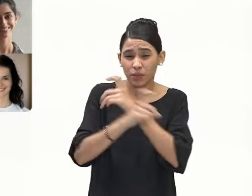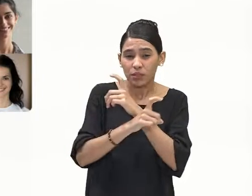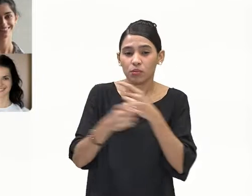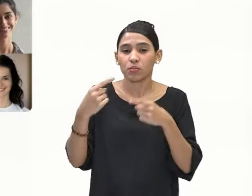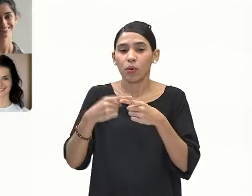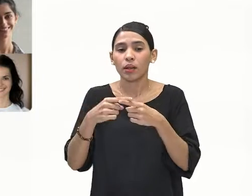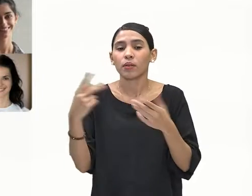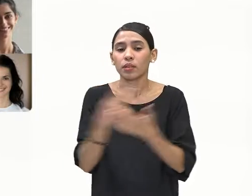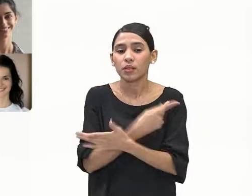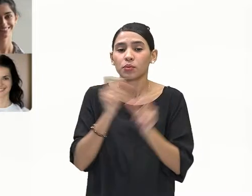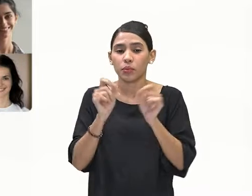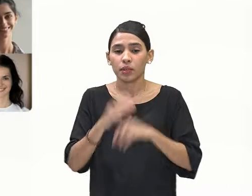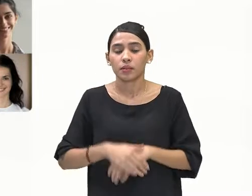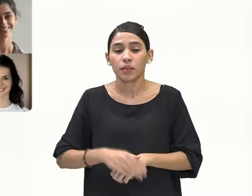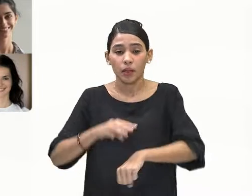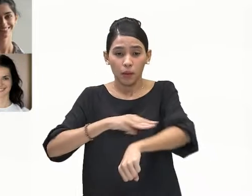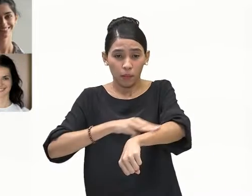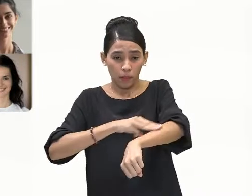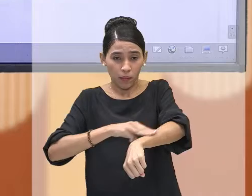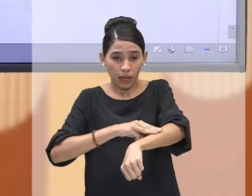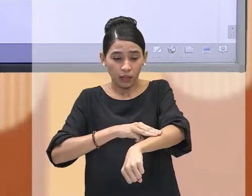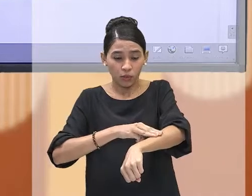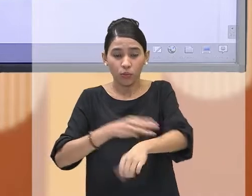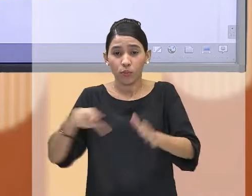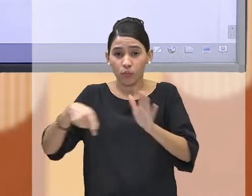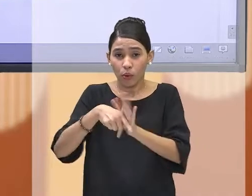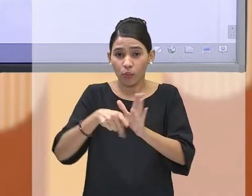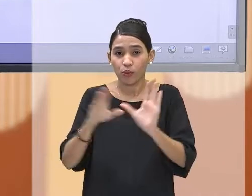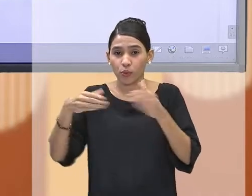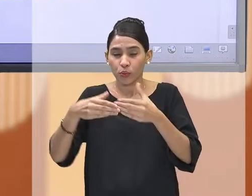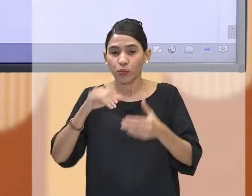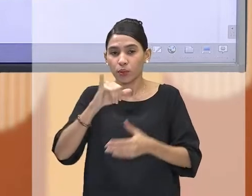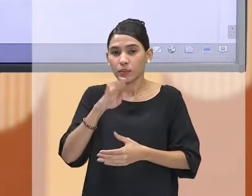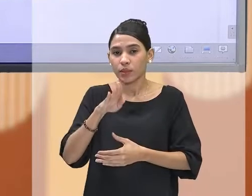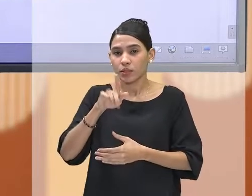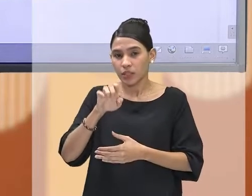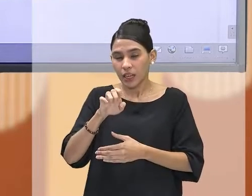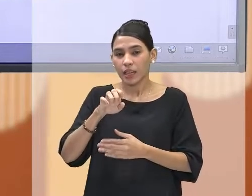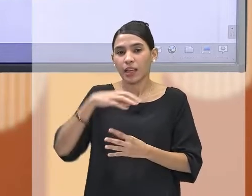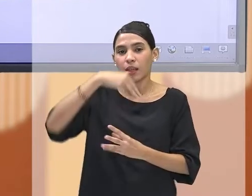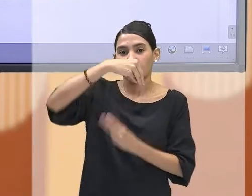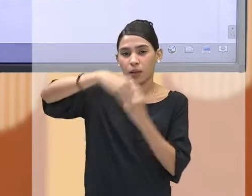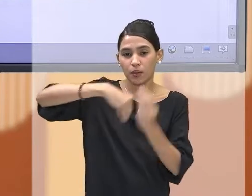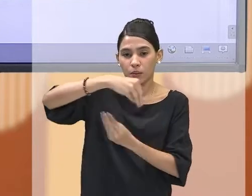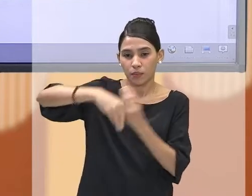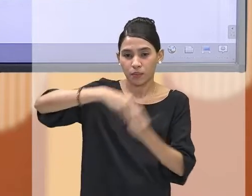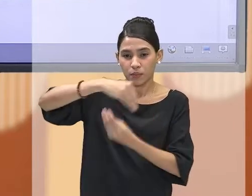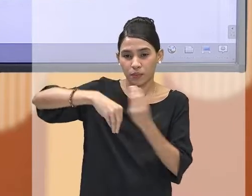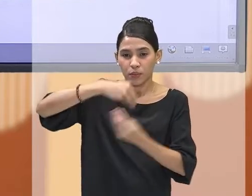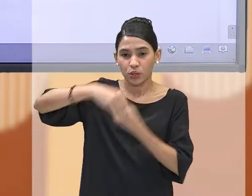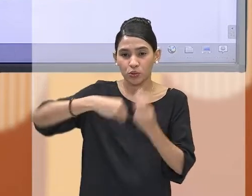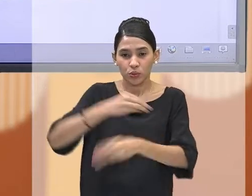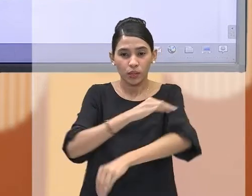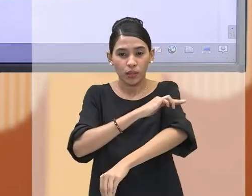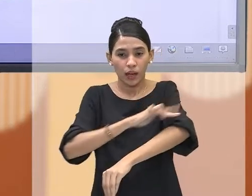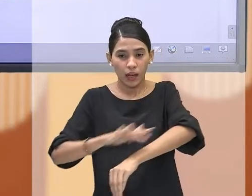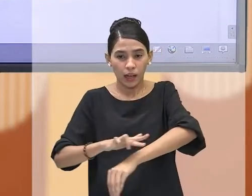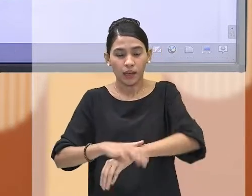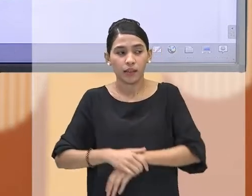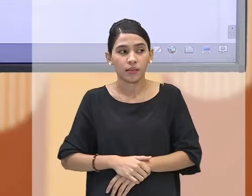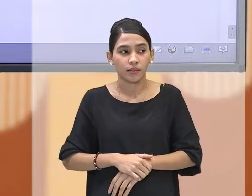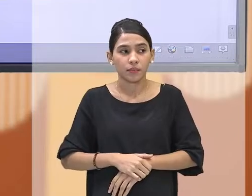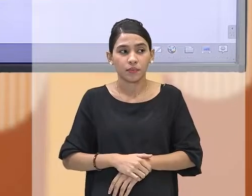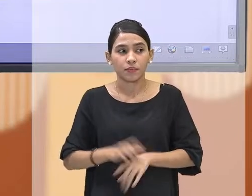acontece? Os pardos para o IBGE vai ser aquela que vai misturar as raças, as